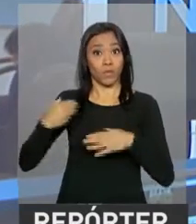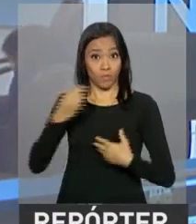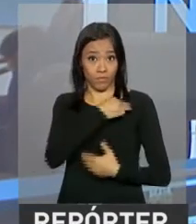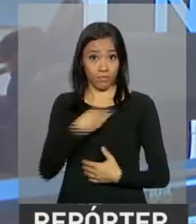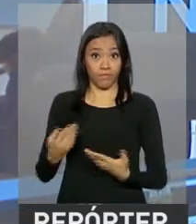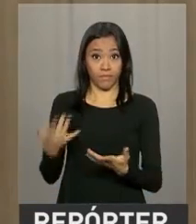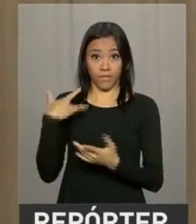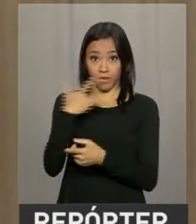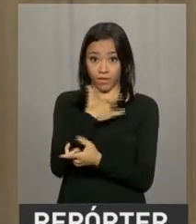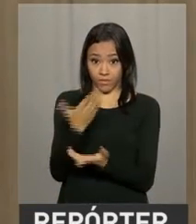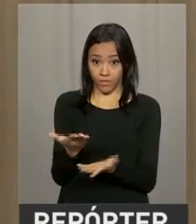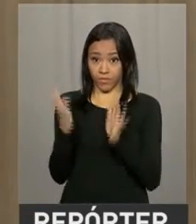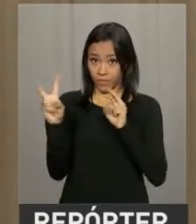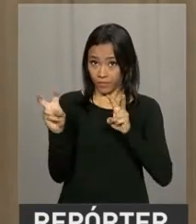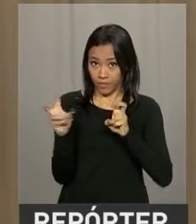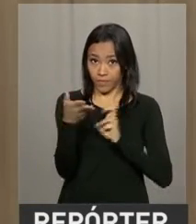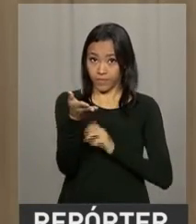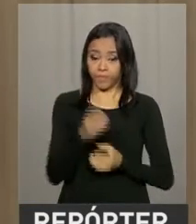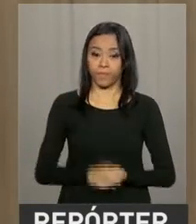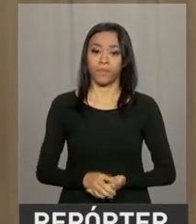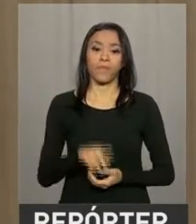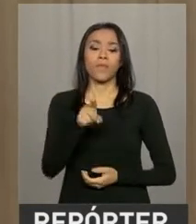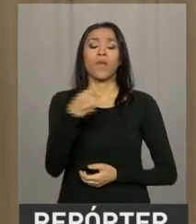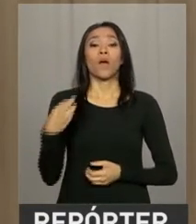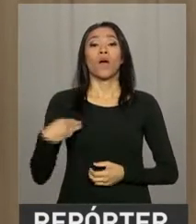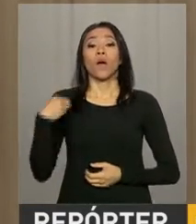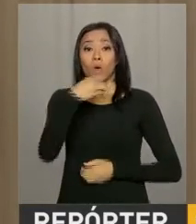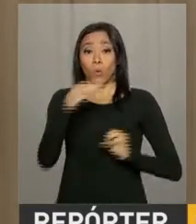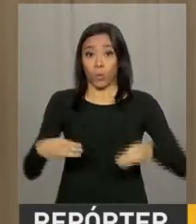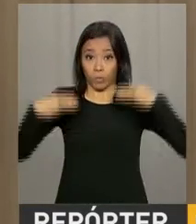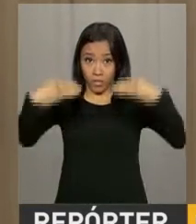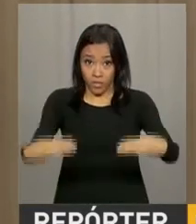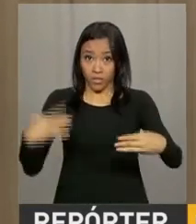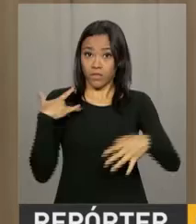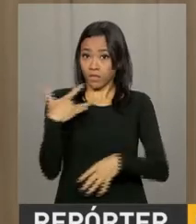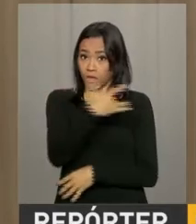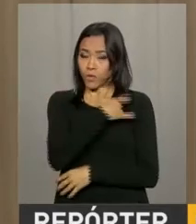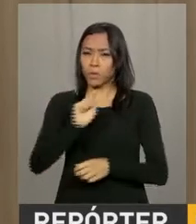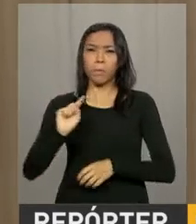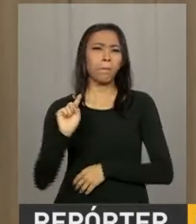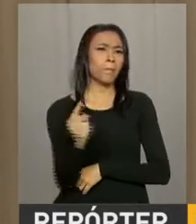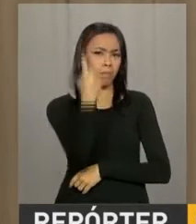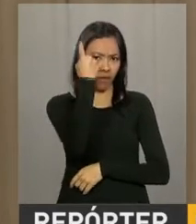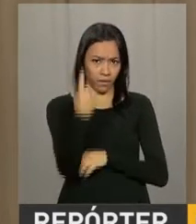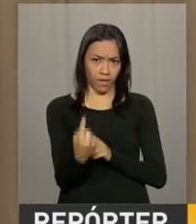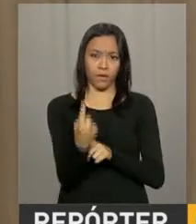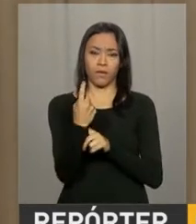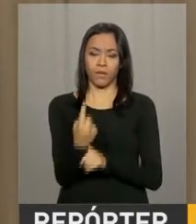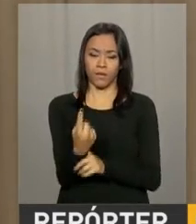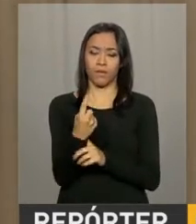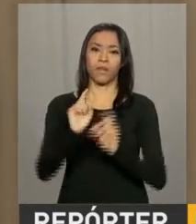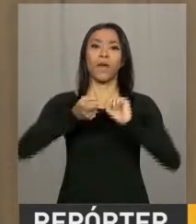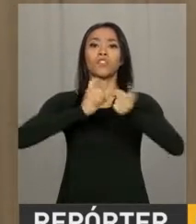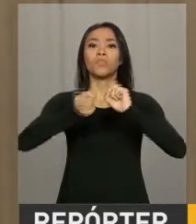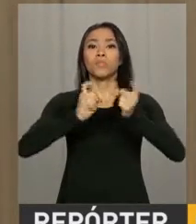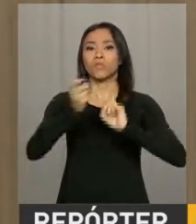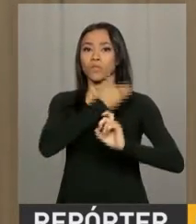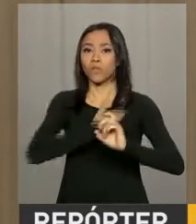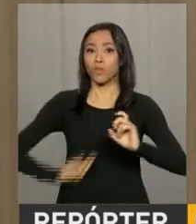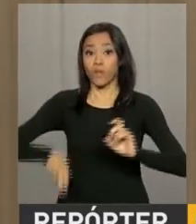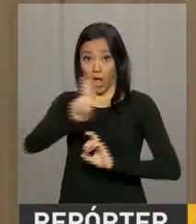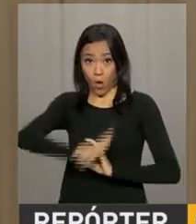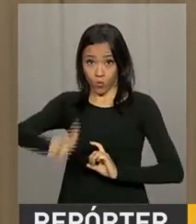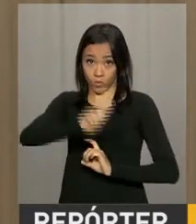assunto o ministério da saúde será o primeiro órgão da administração pública federal a utilizar os serviços de